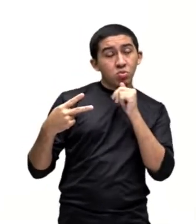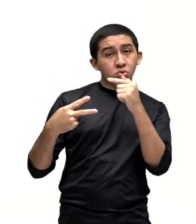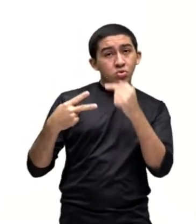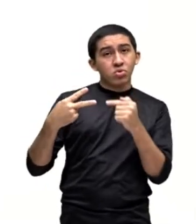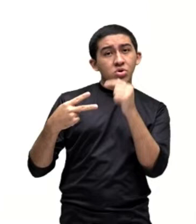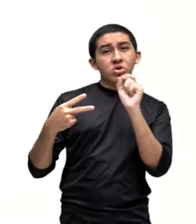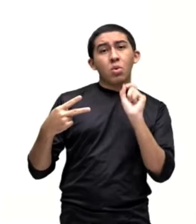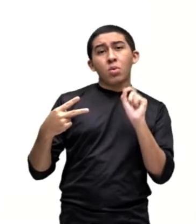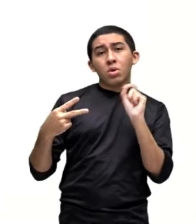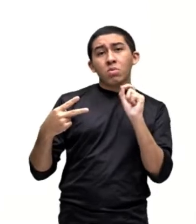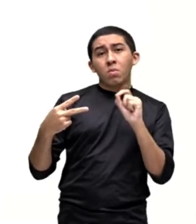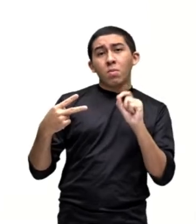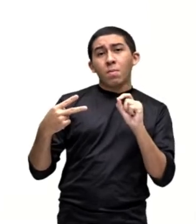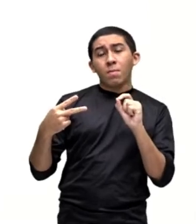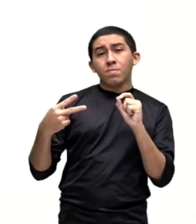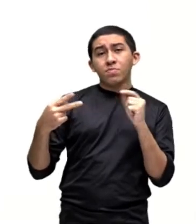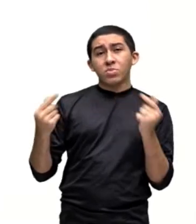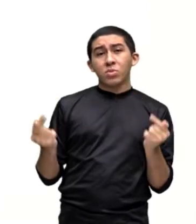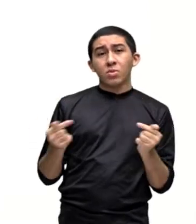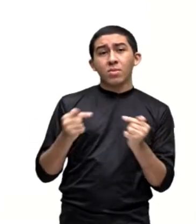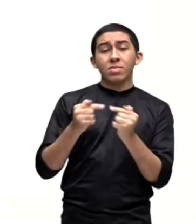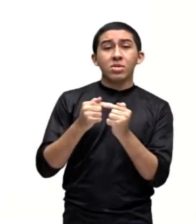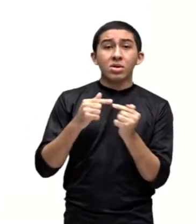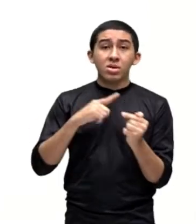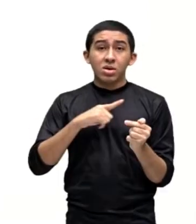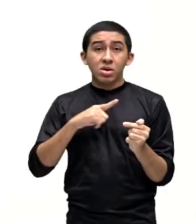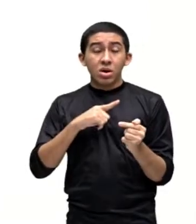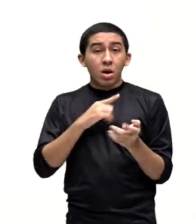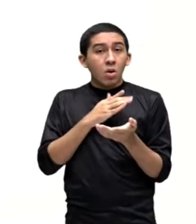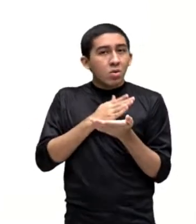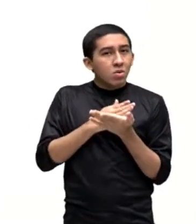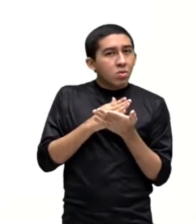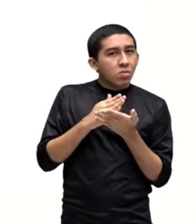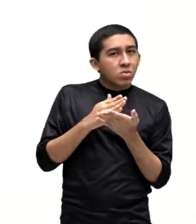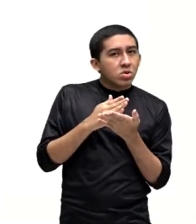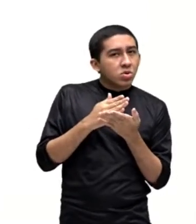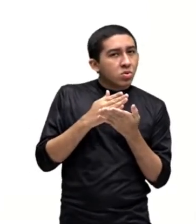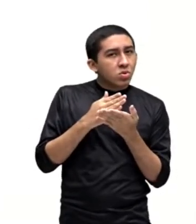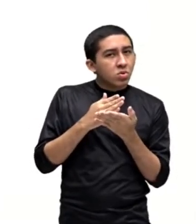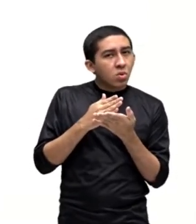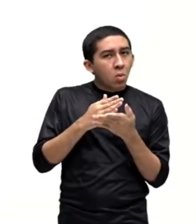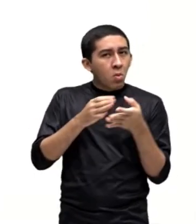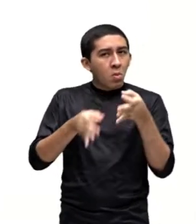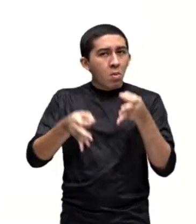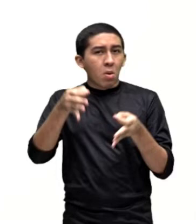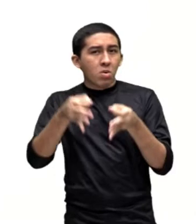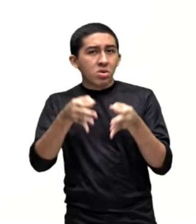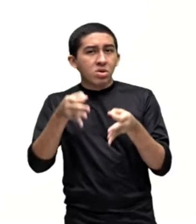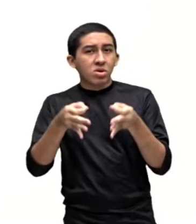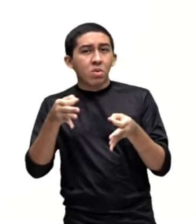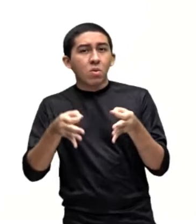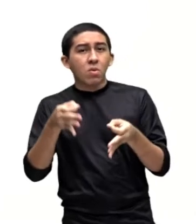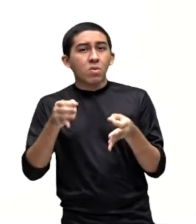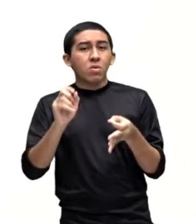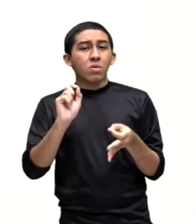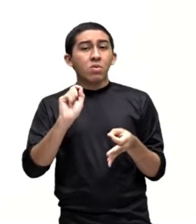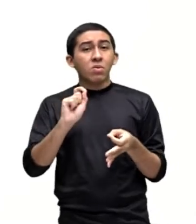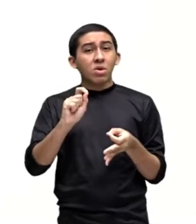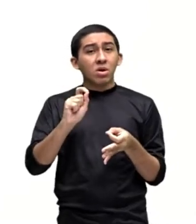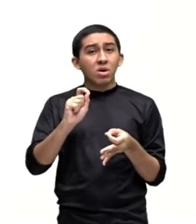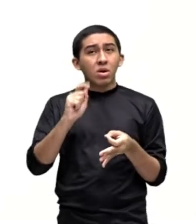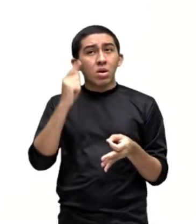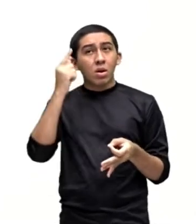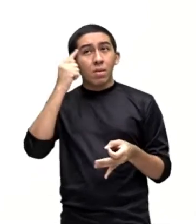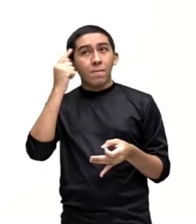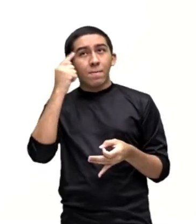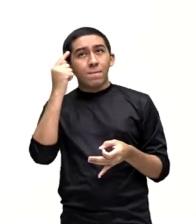que existe, inicialmente, uma construção que nos leva, né, aí para um caminho de pensar